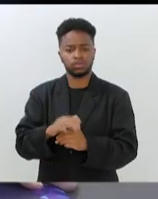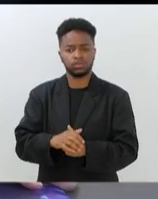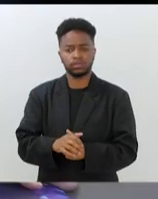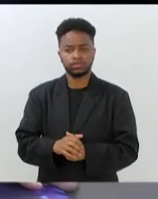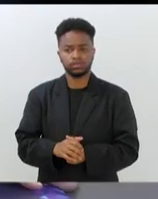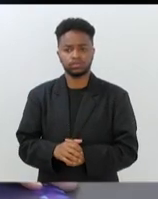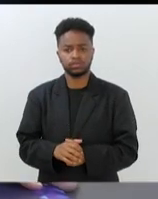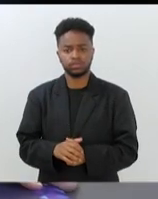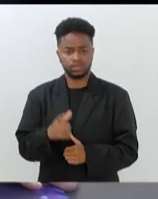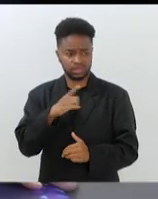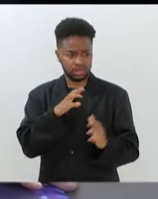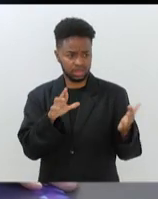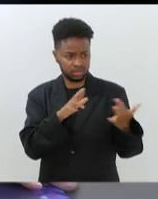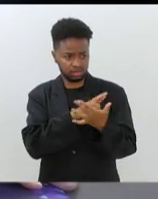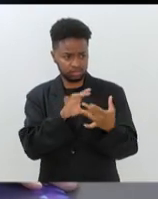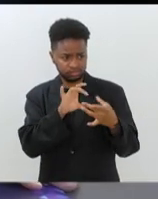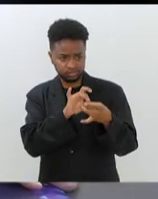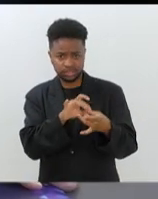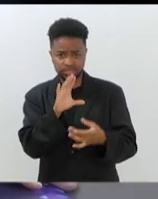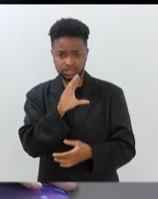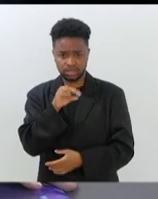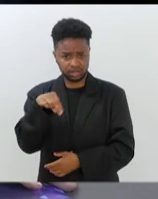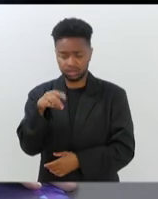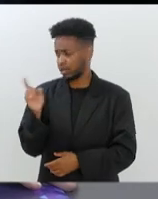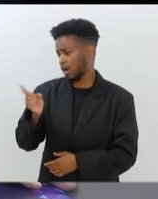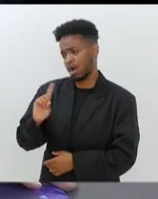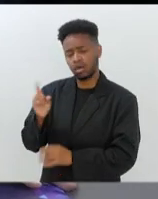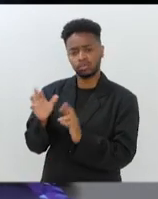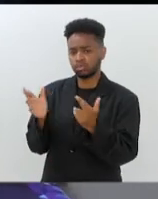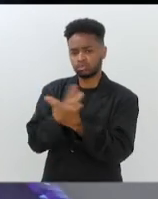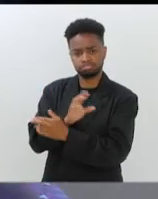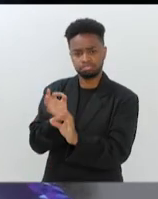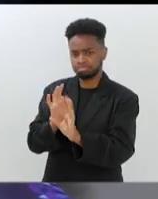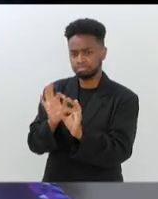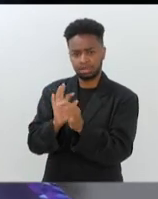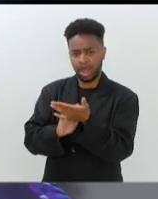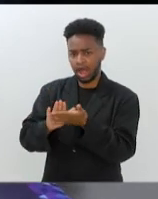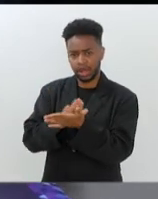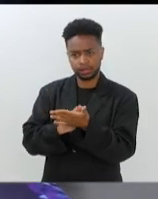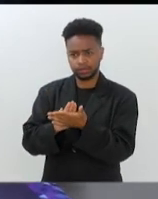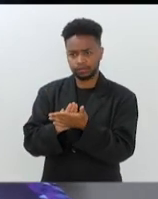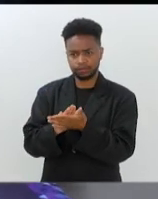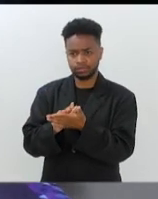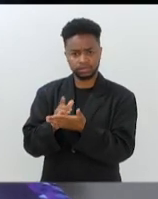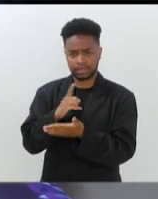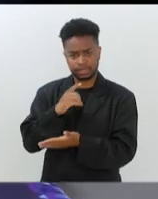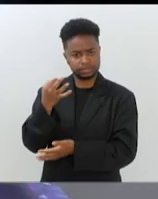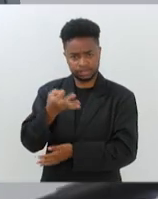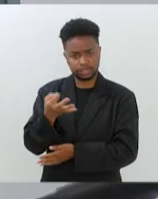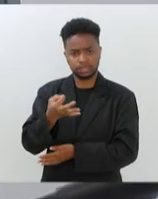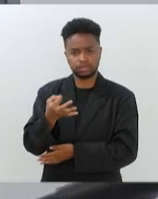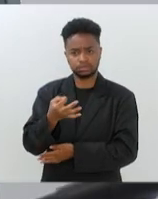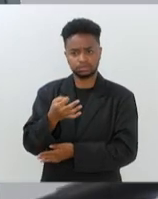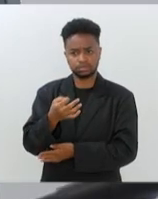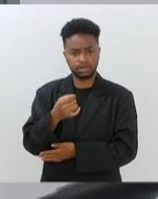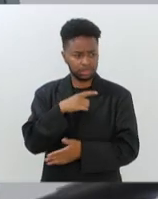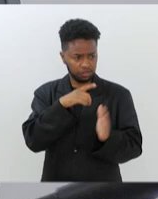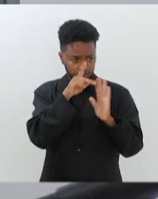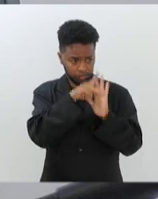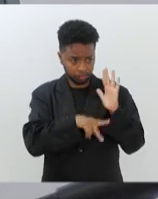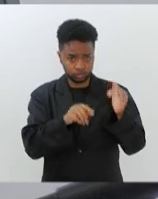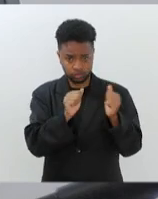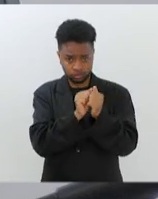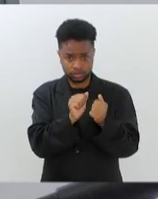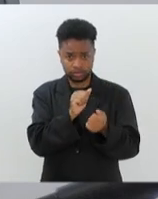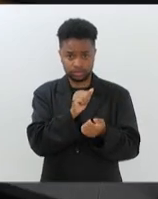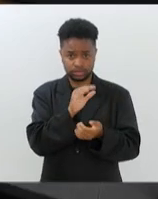relação com a CNN não não nenhuma relação com a CNN inclusive não há posso lhe garantir deputado houve algum projeto com a cnna e a